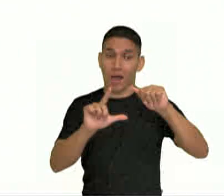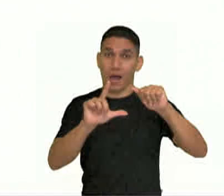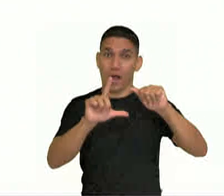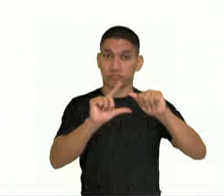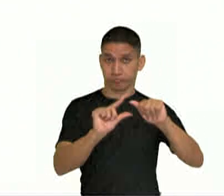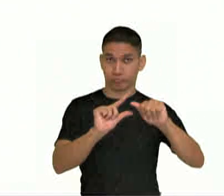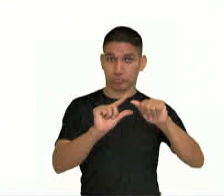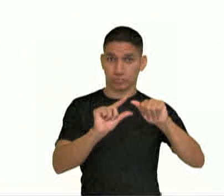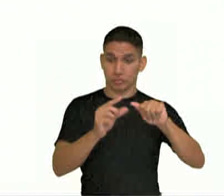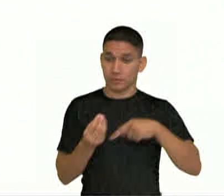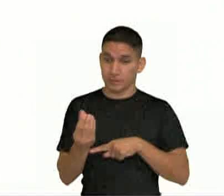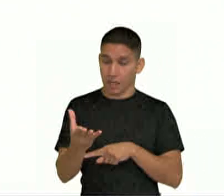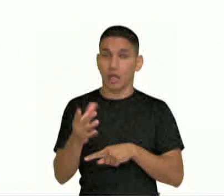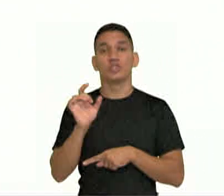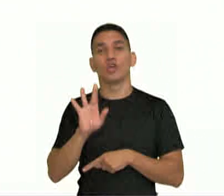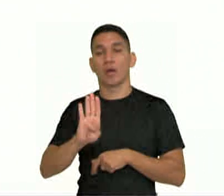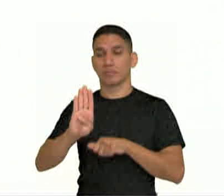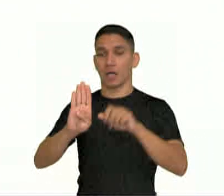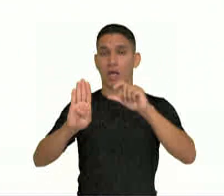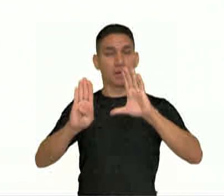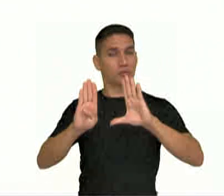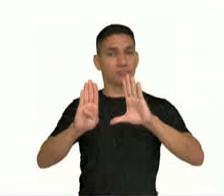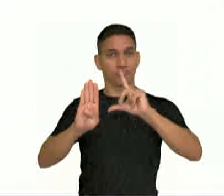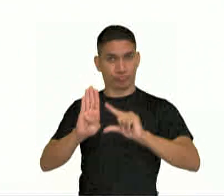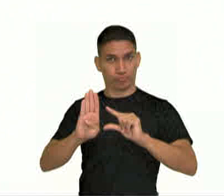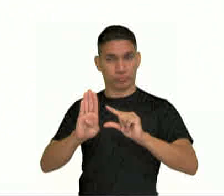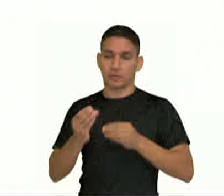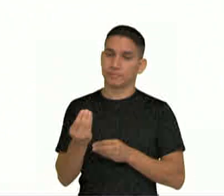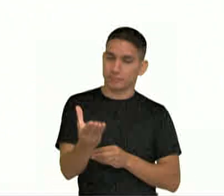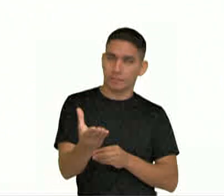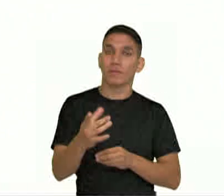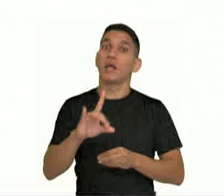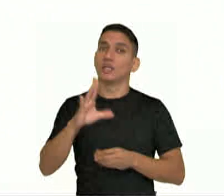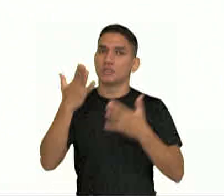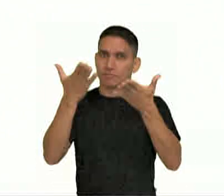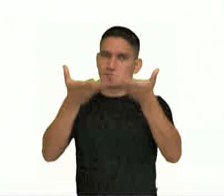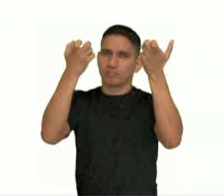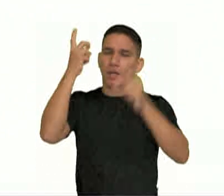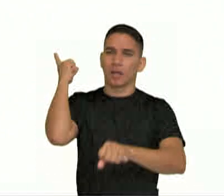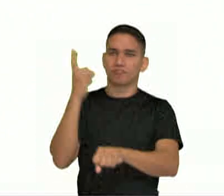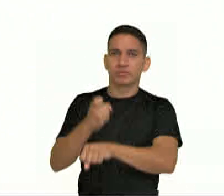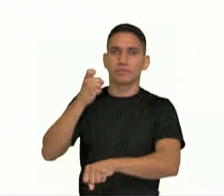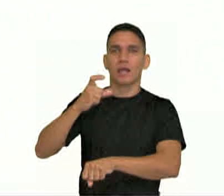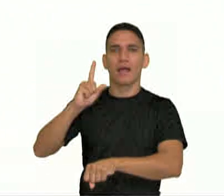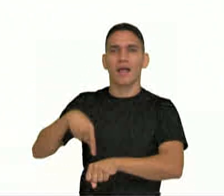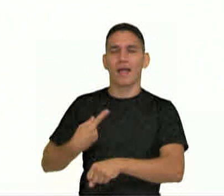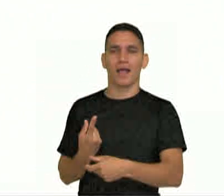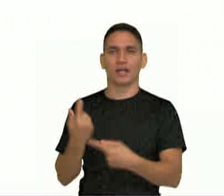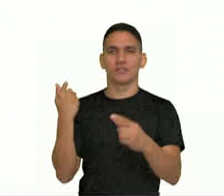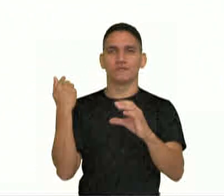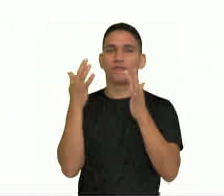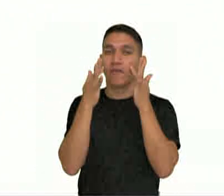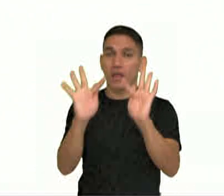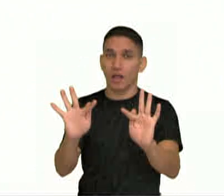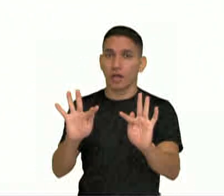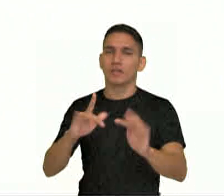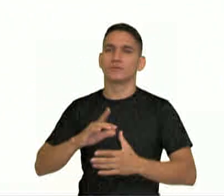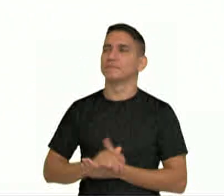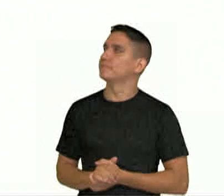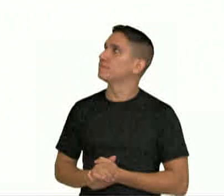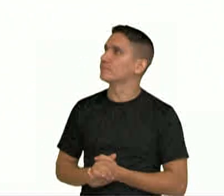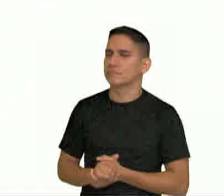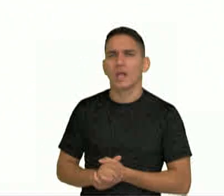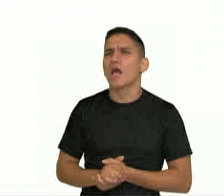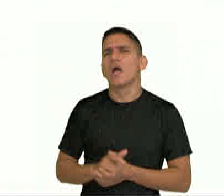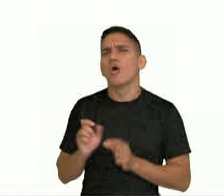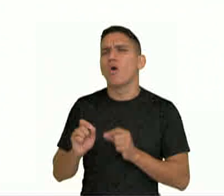para ele, só tem bezinho para passar para ele. Então a gente já descobriu o fenótipo dele, azão, azinho, bezão, bezinho. E da mulher? Está